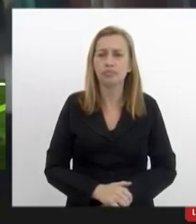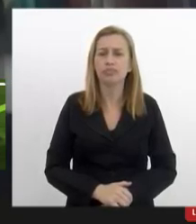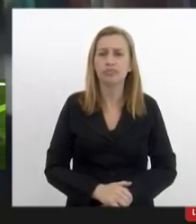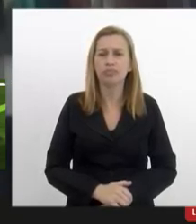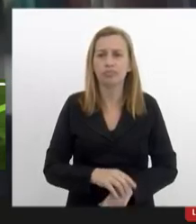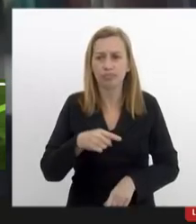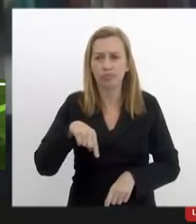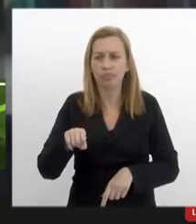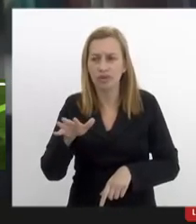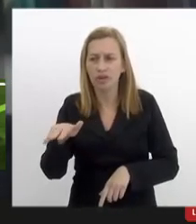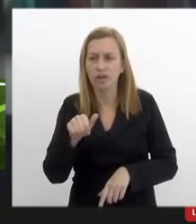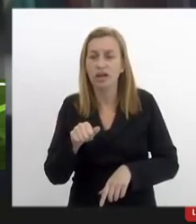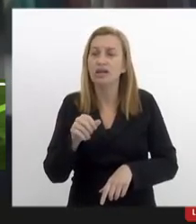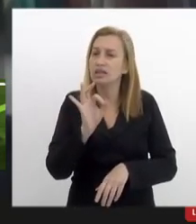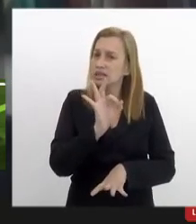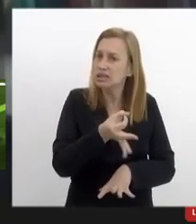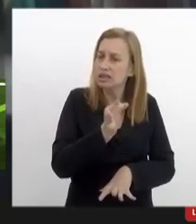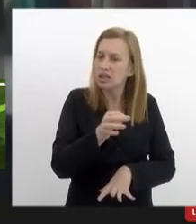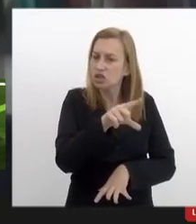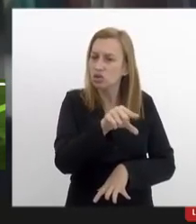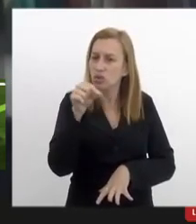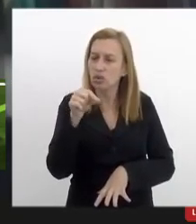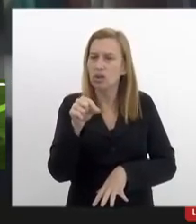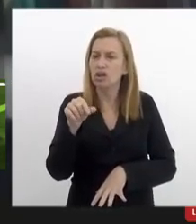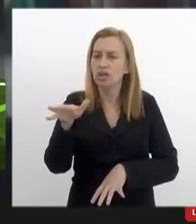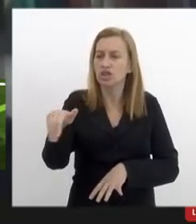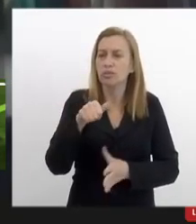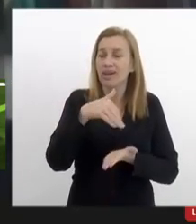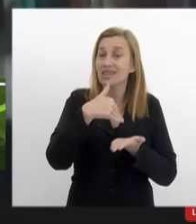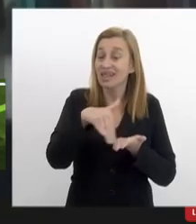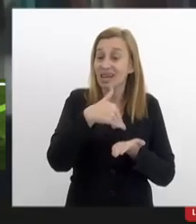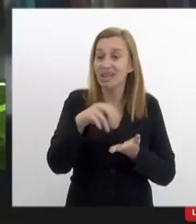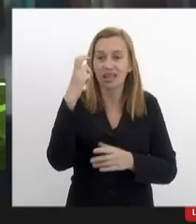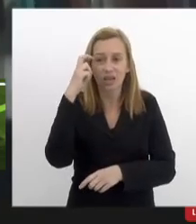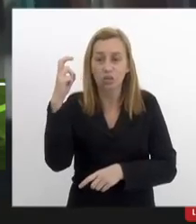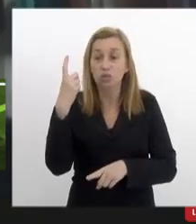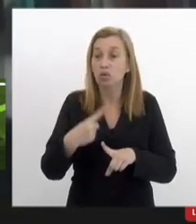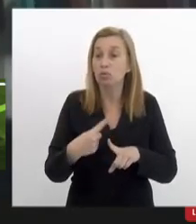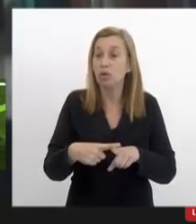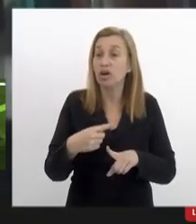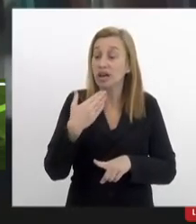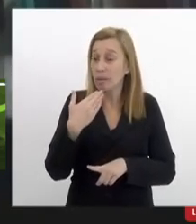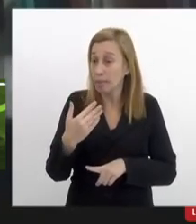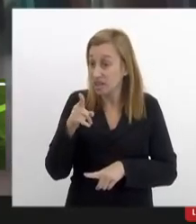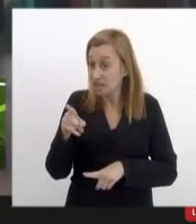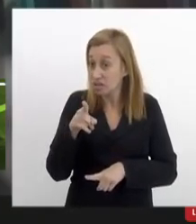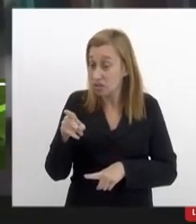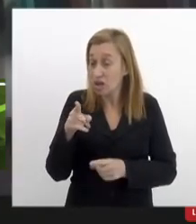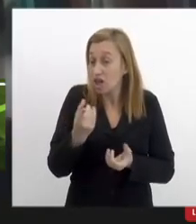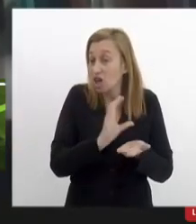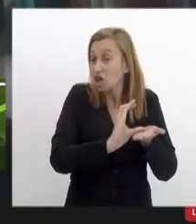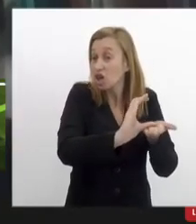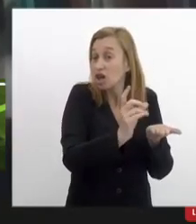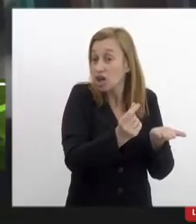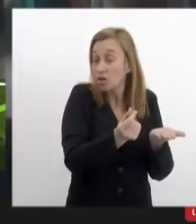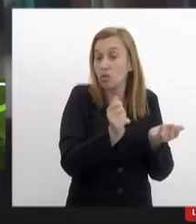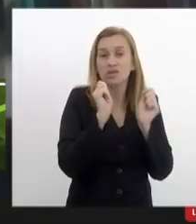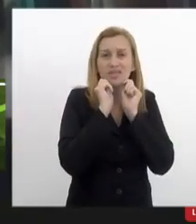ficou decidido que nós vamos chamar a secretária de Cultura, porque ela está solicitando recursos da